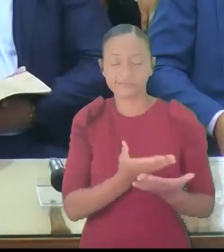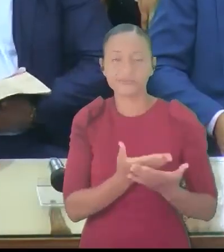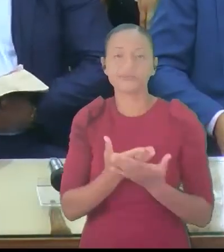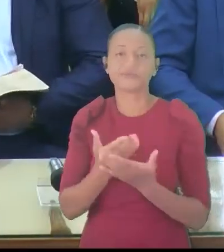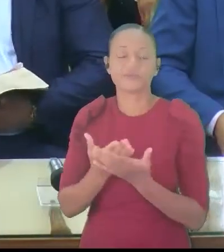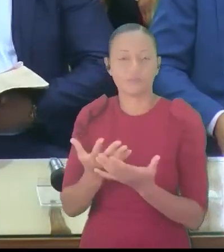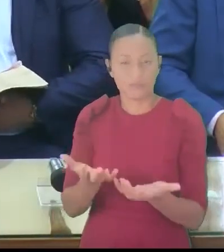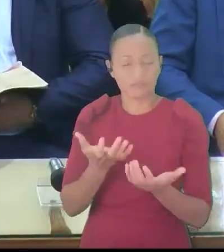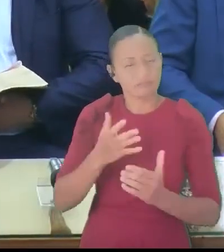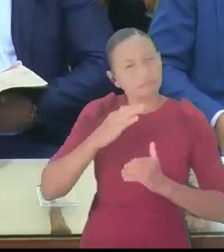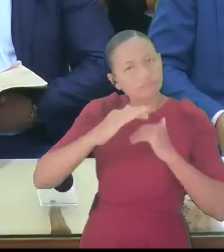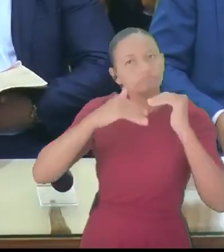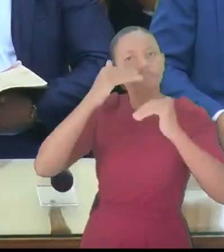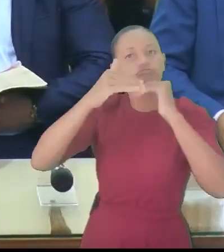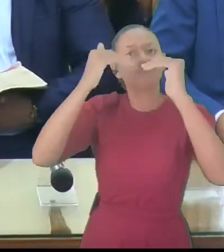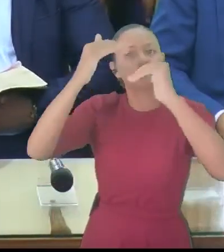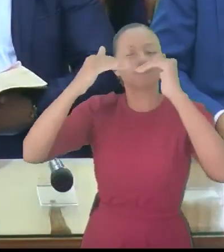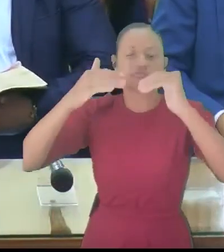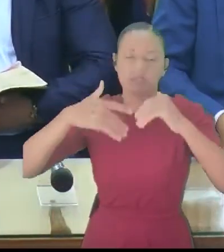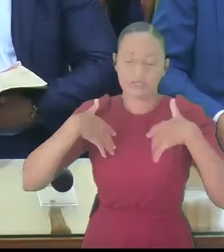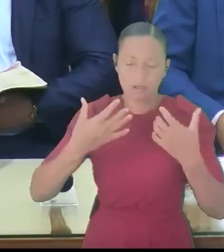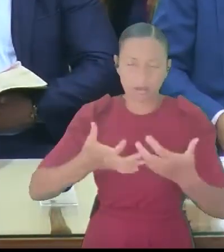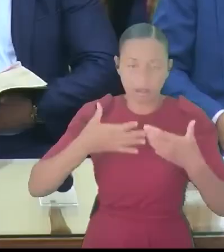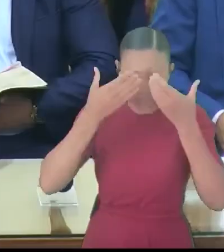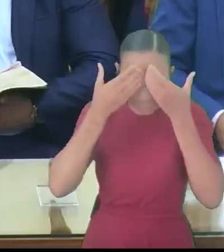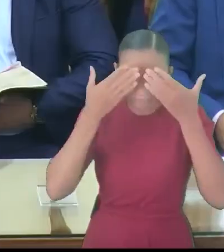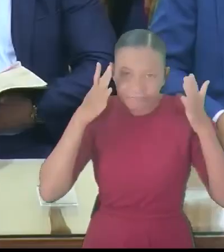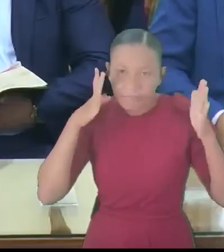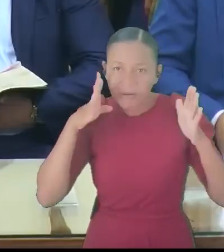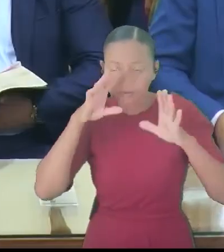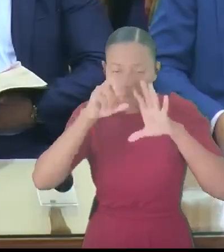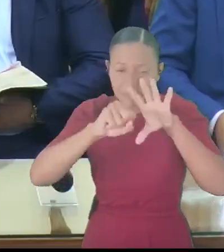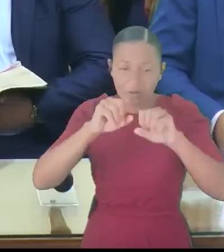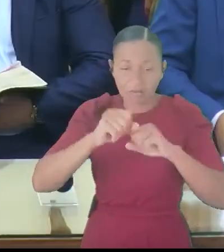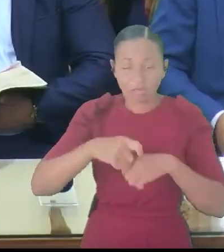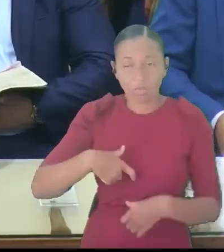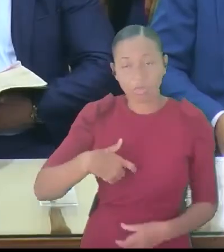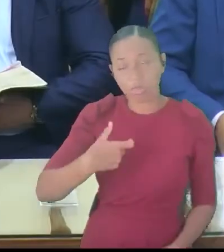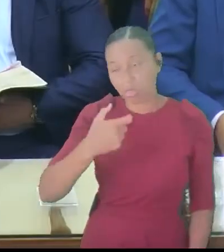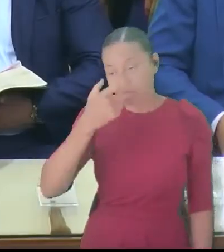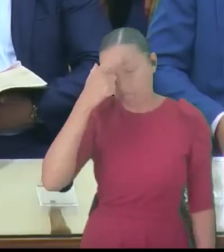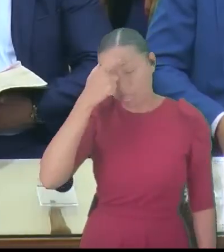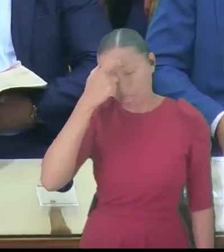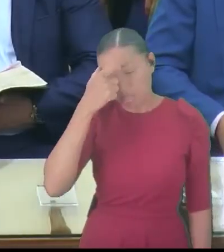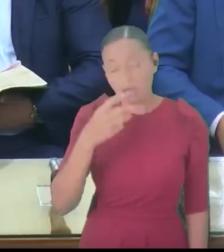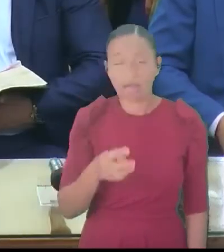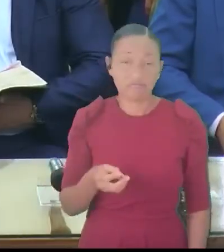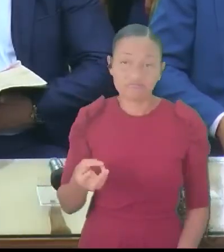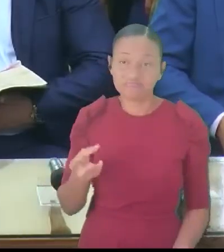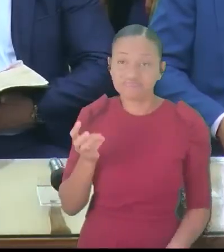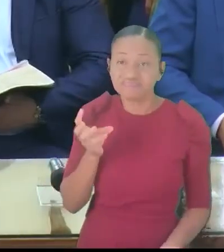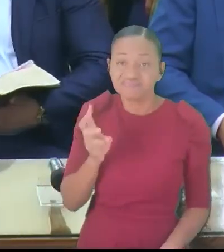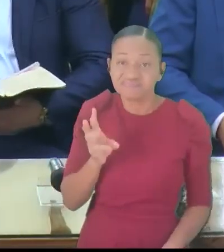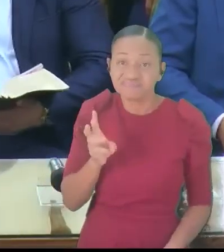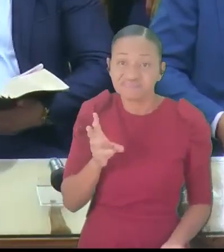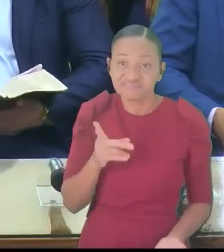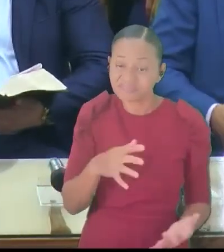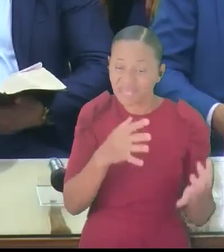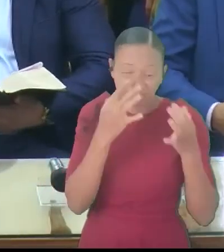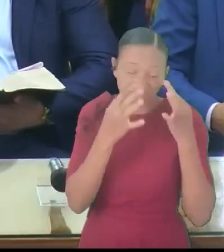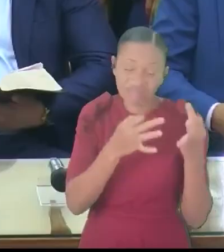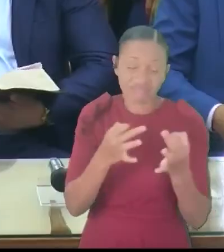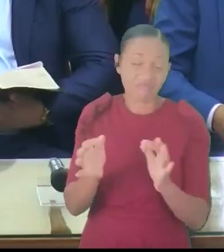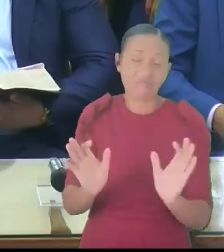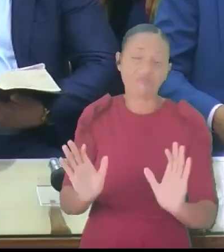quer crescer. É para quem quer se desenvolver. Quem quer ficar demente, não presta atenção para esse culto. Vamos